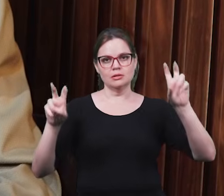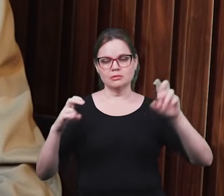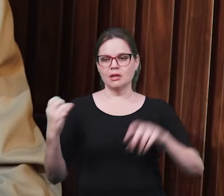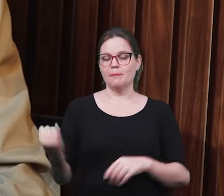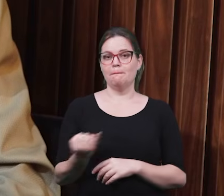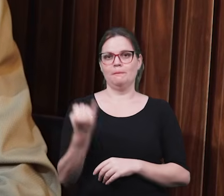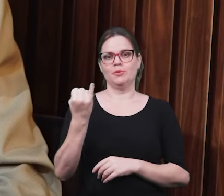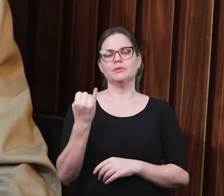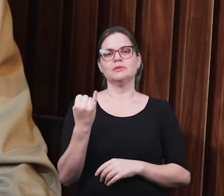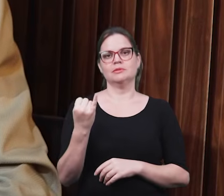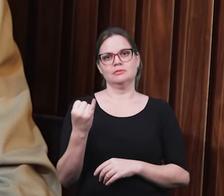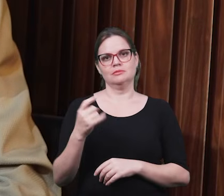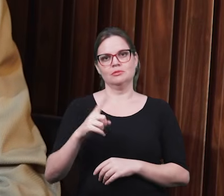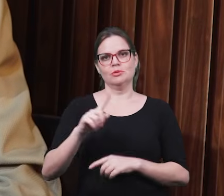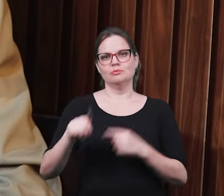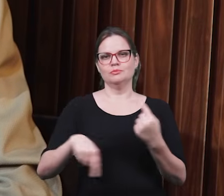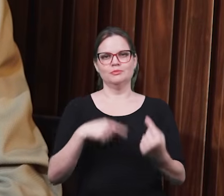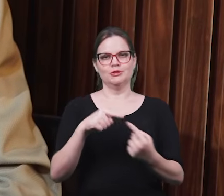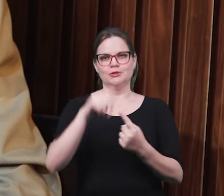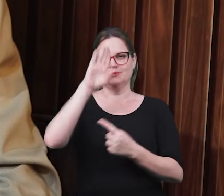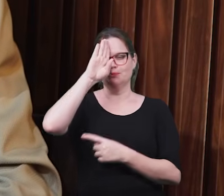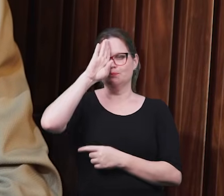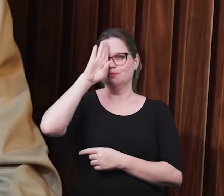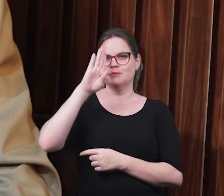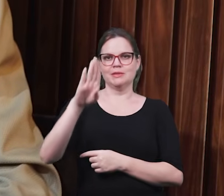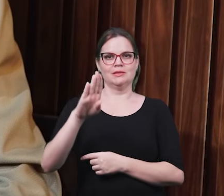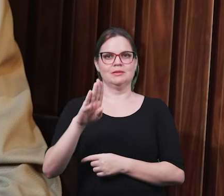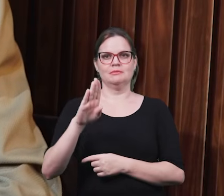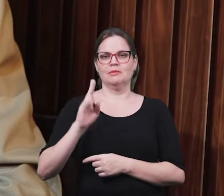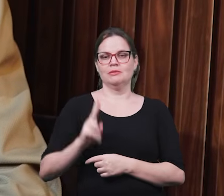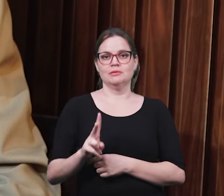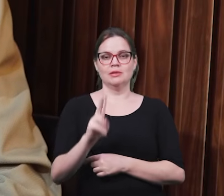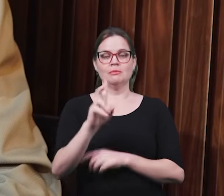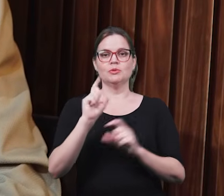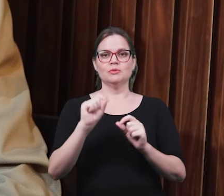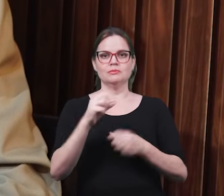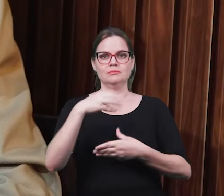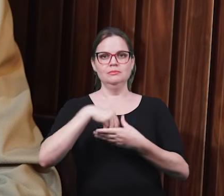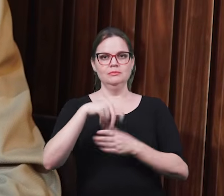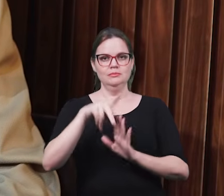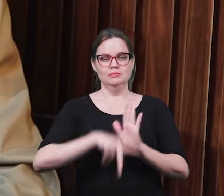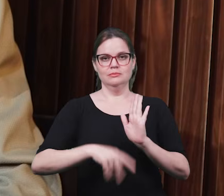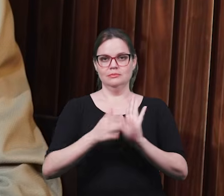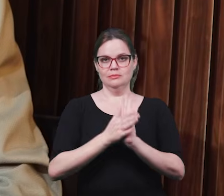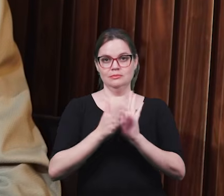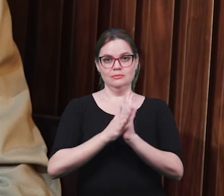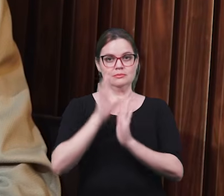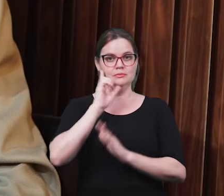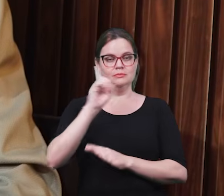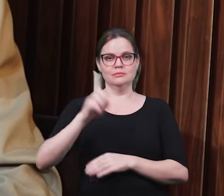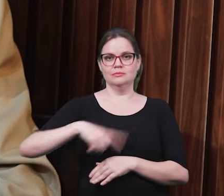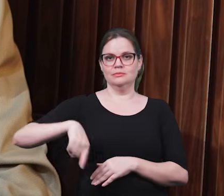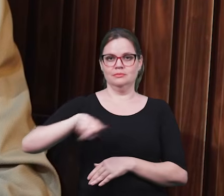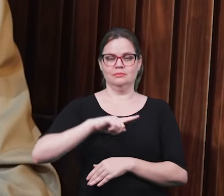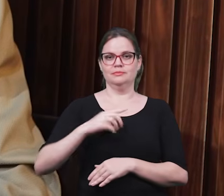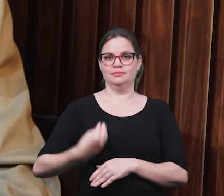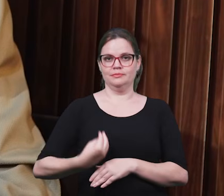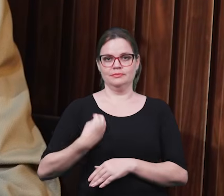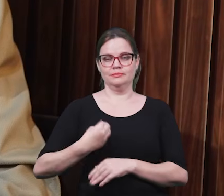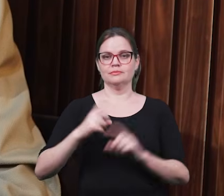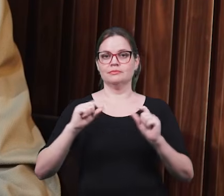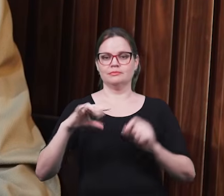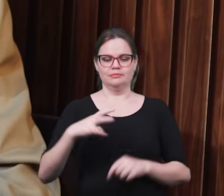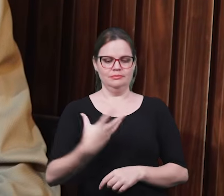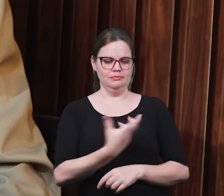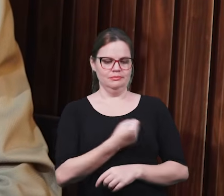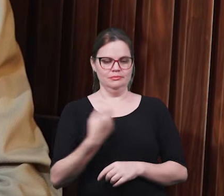fundamentais, um objetivo principal do projeto de Deus para o homem, que é a salvação